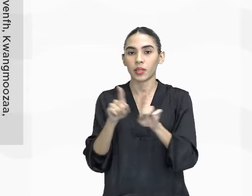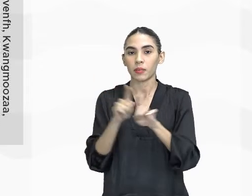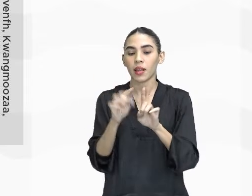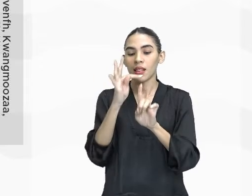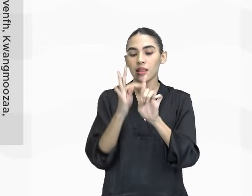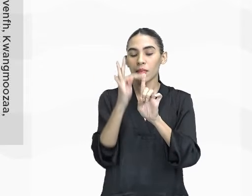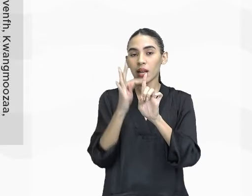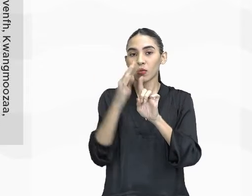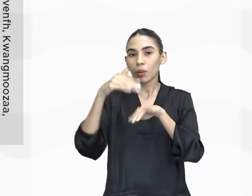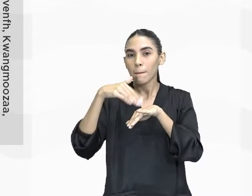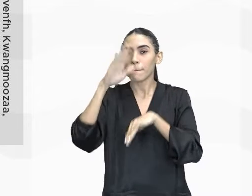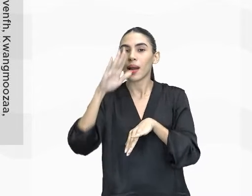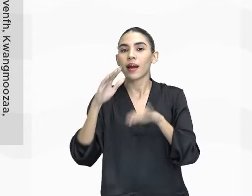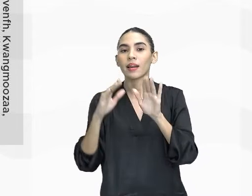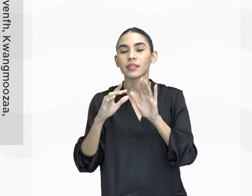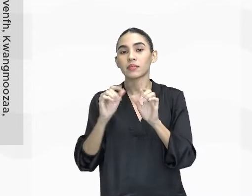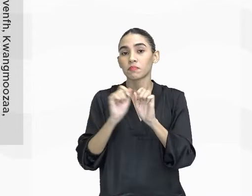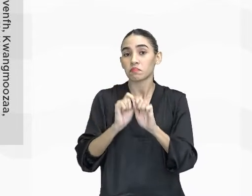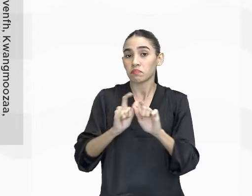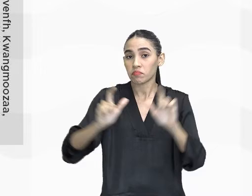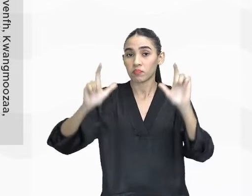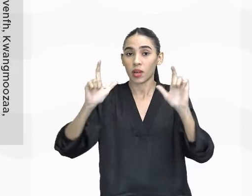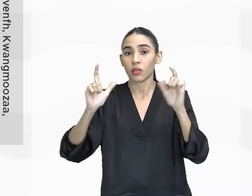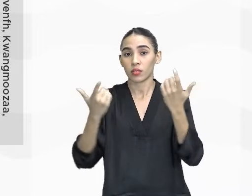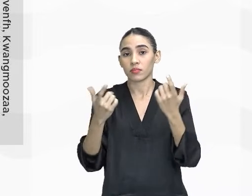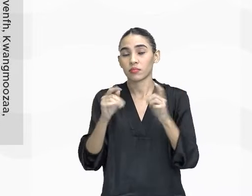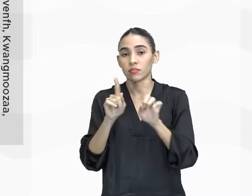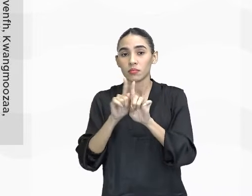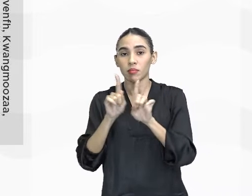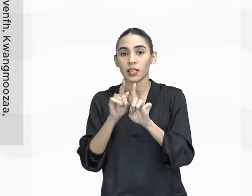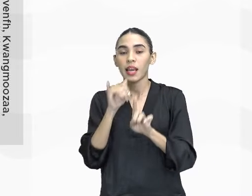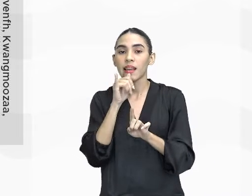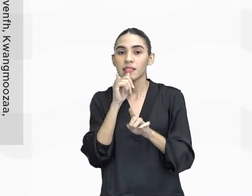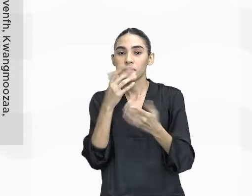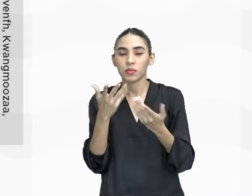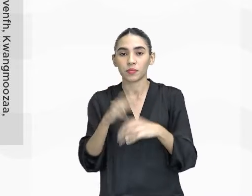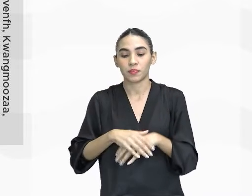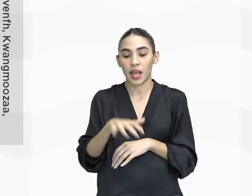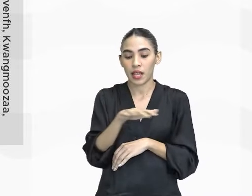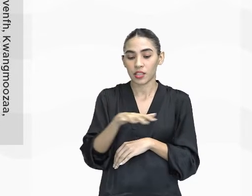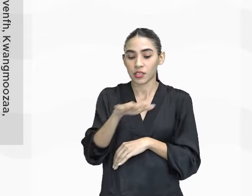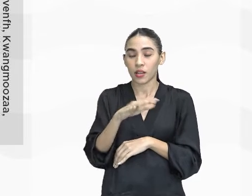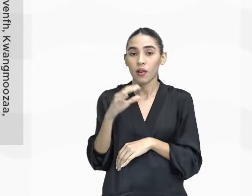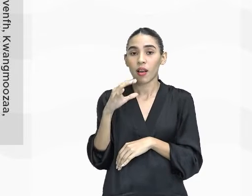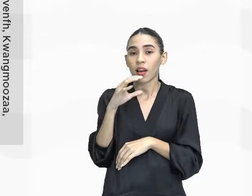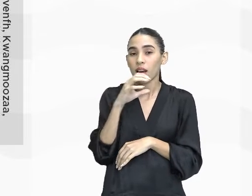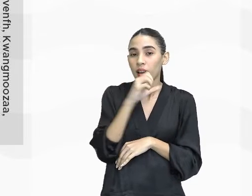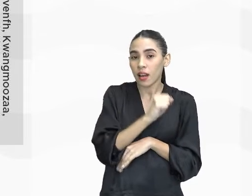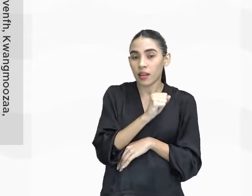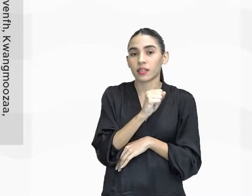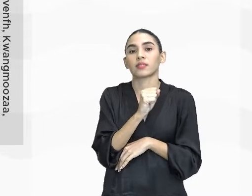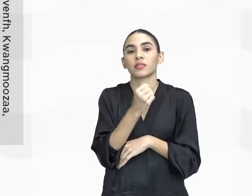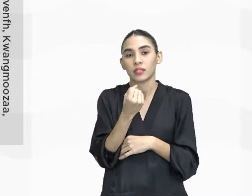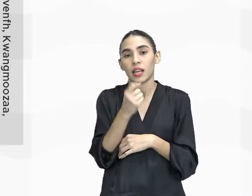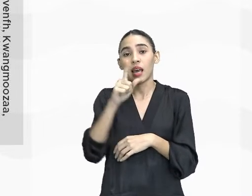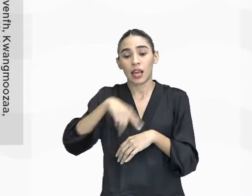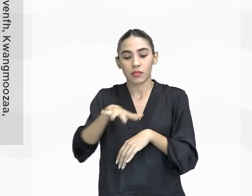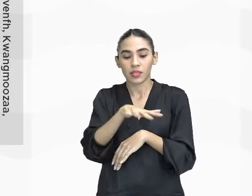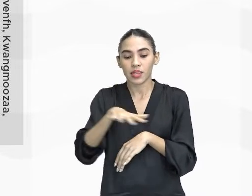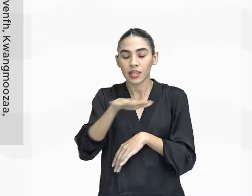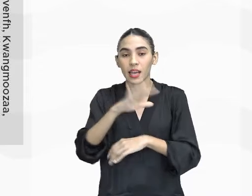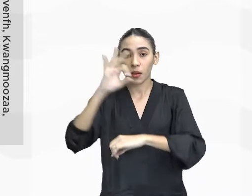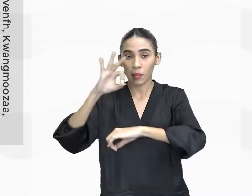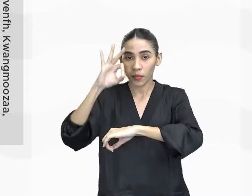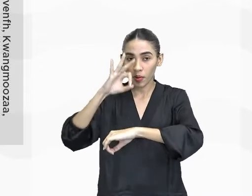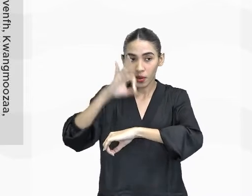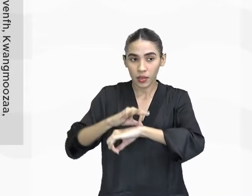temperaturas mais altas, né? Então, uma temperatura mais elevada, ali mais uma região quente e úmida, é um cenário ideal para que esses mosquitos,